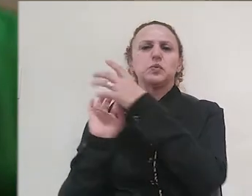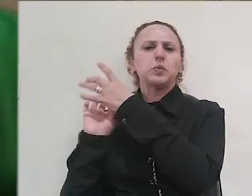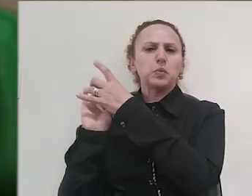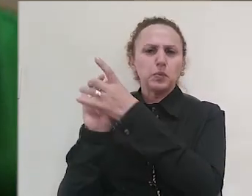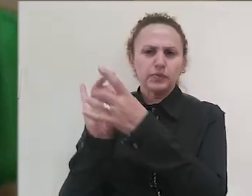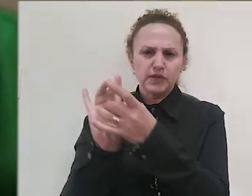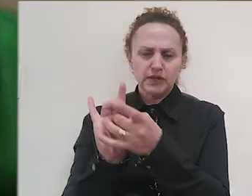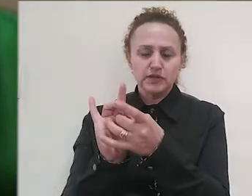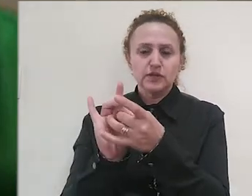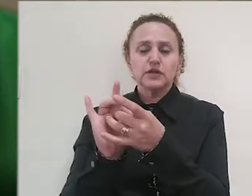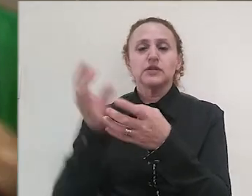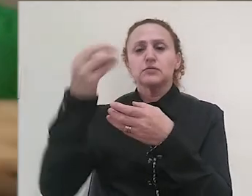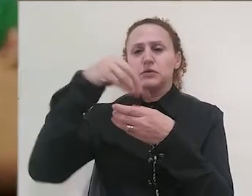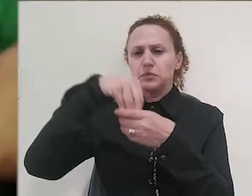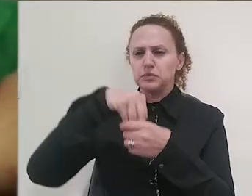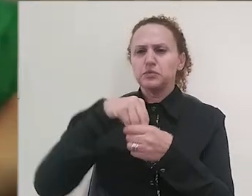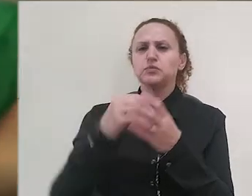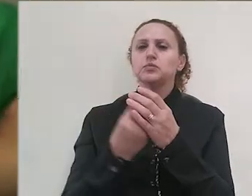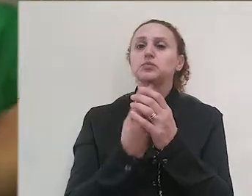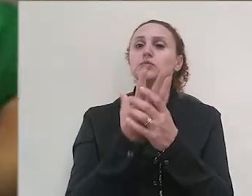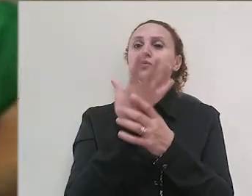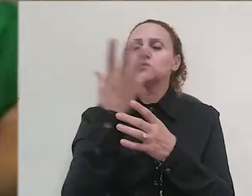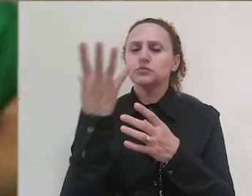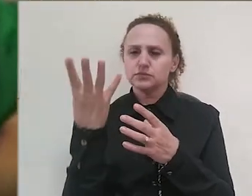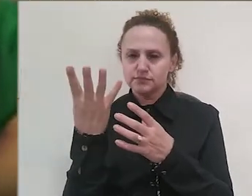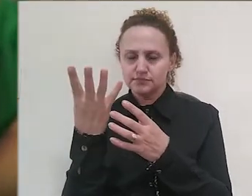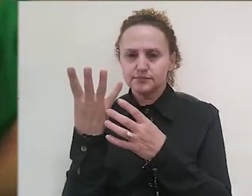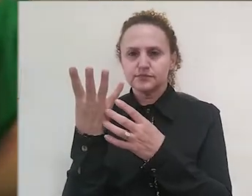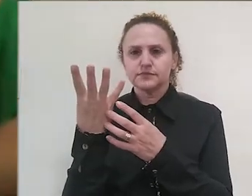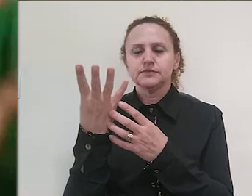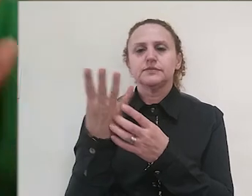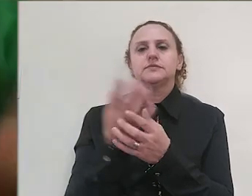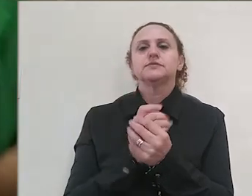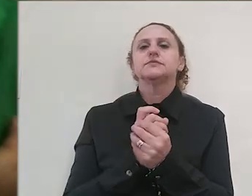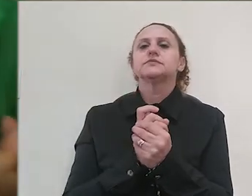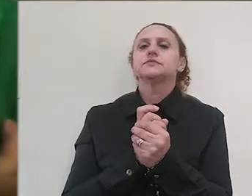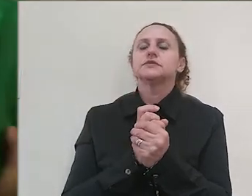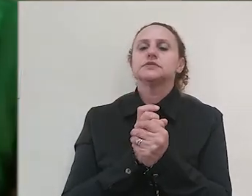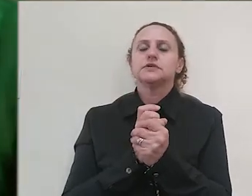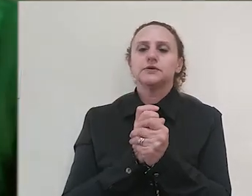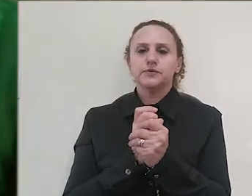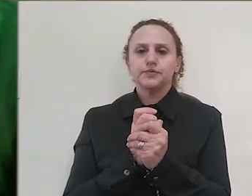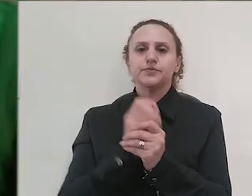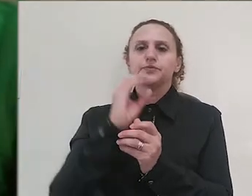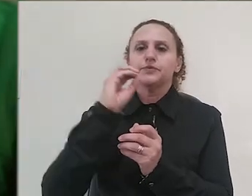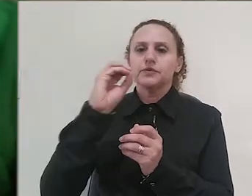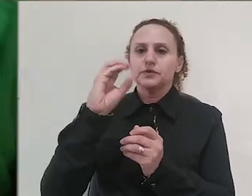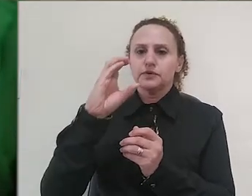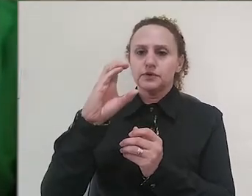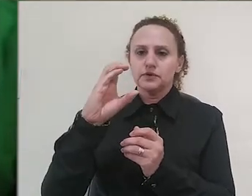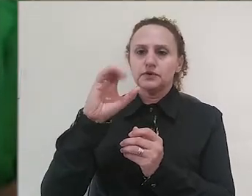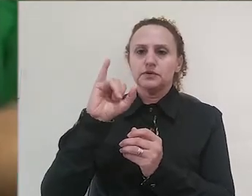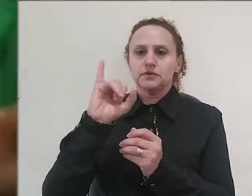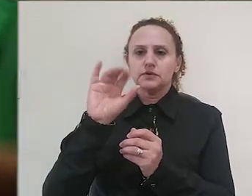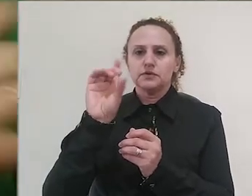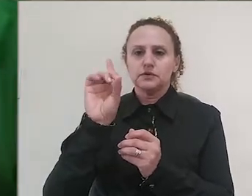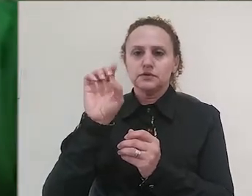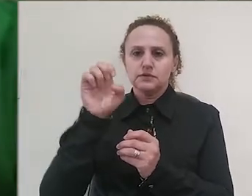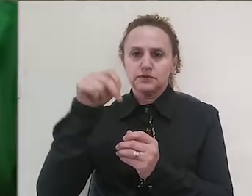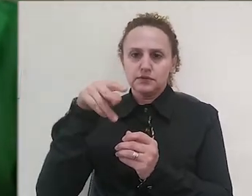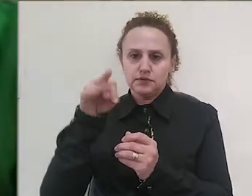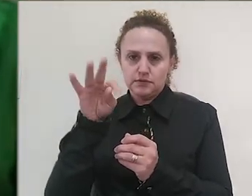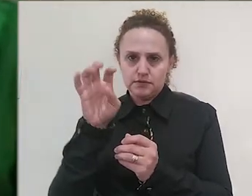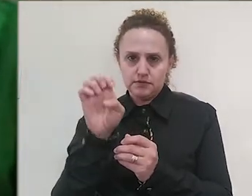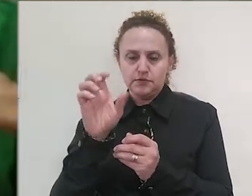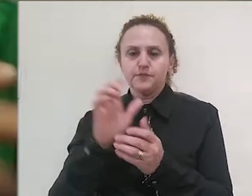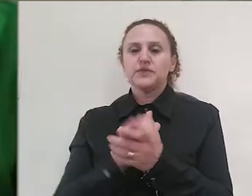dentro da produção intelectual, né, do Ocidente. As duas leituras que nós vamos utilizar, a leitura que nós